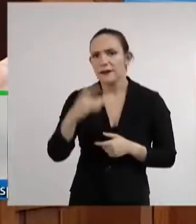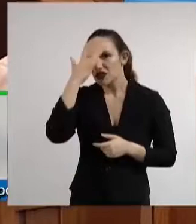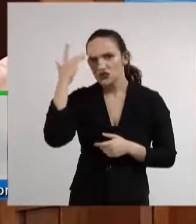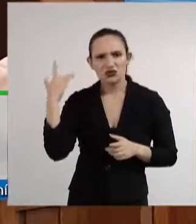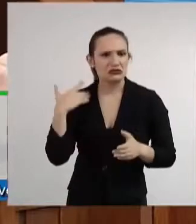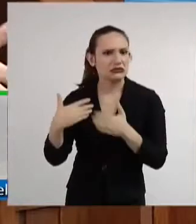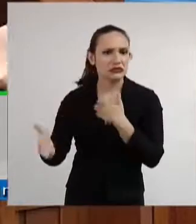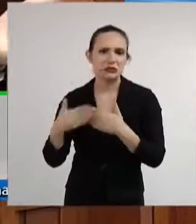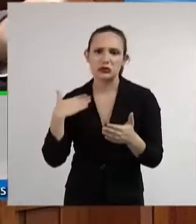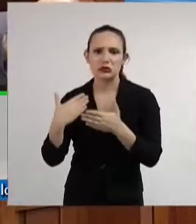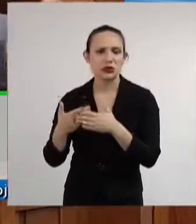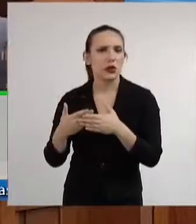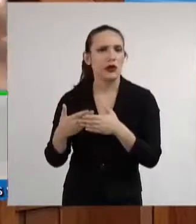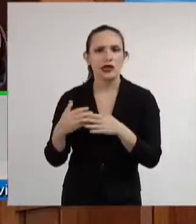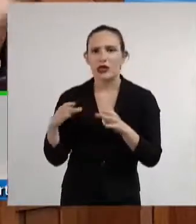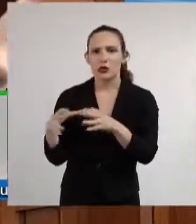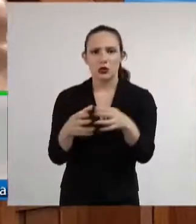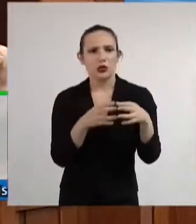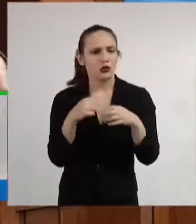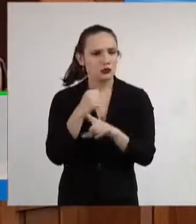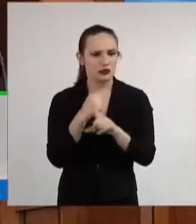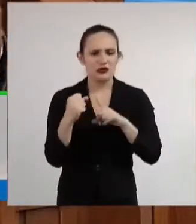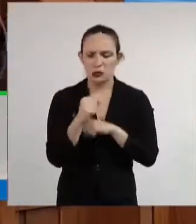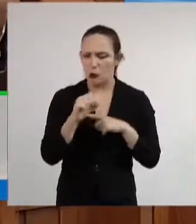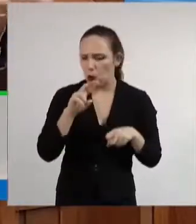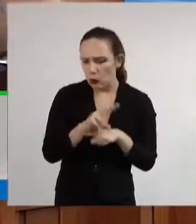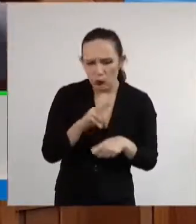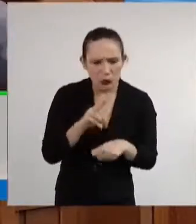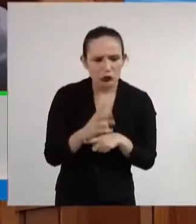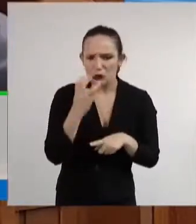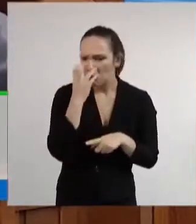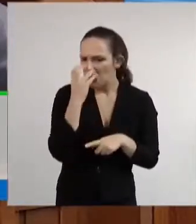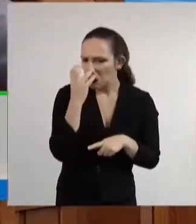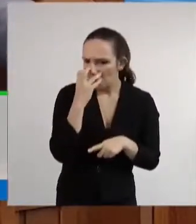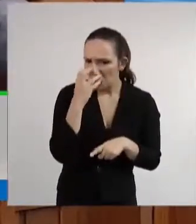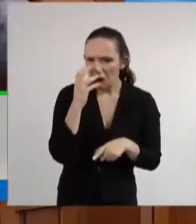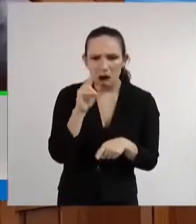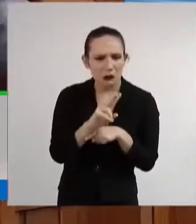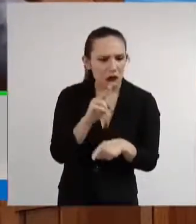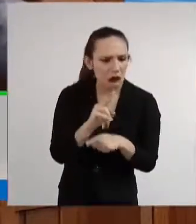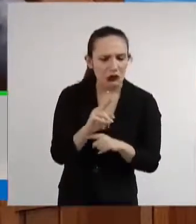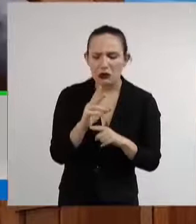sociedade comprando, cuidando do seu cãozinho de